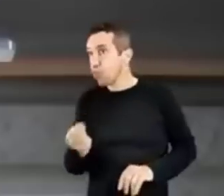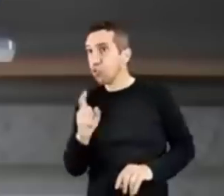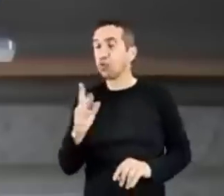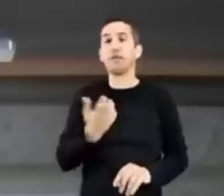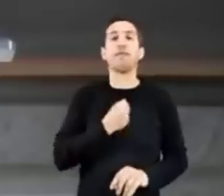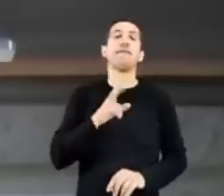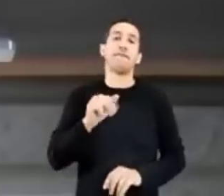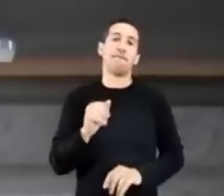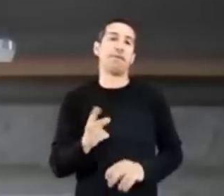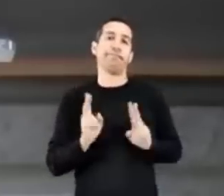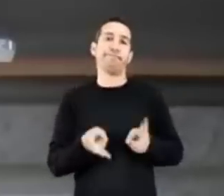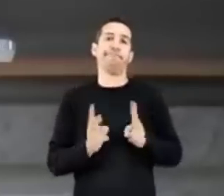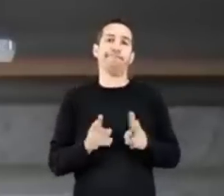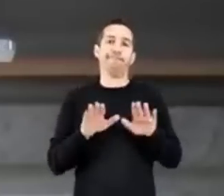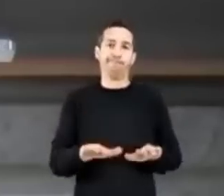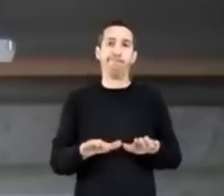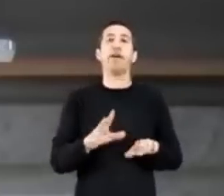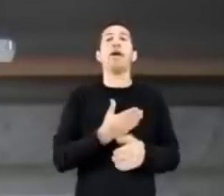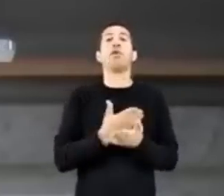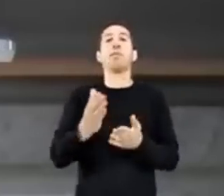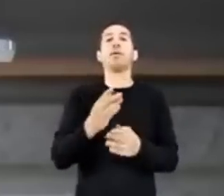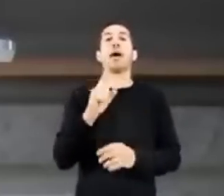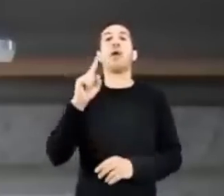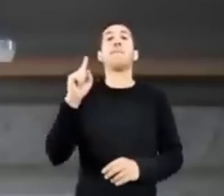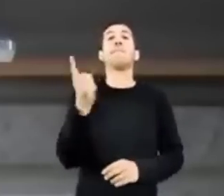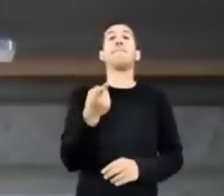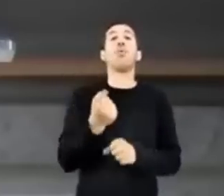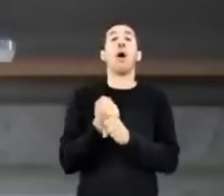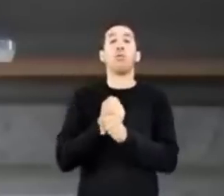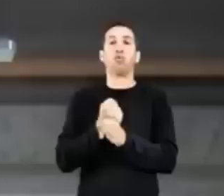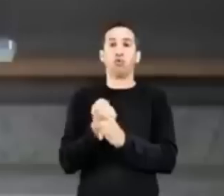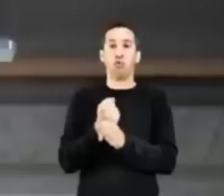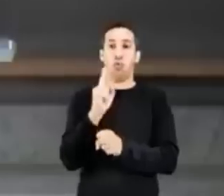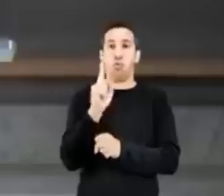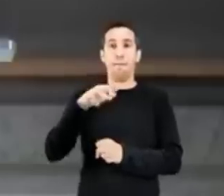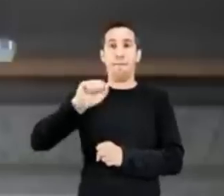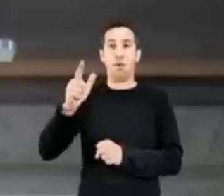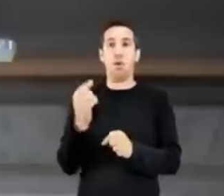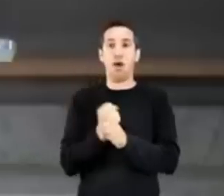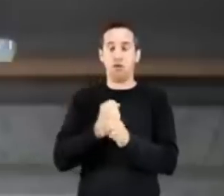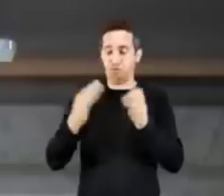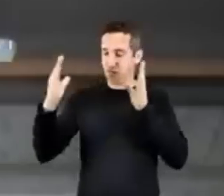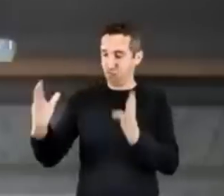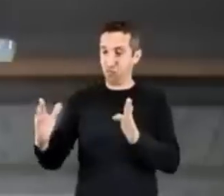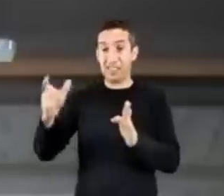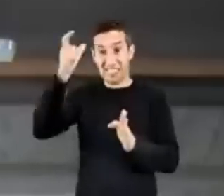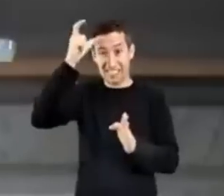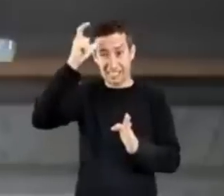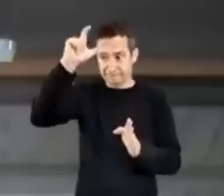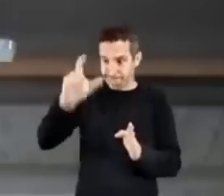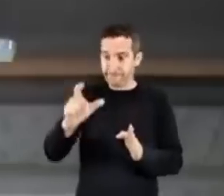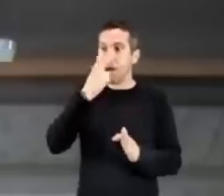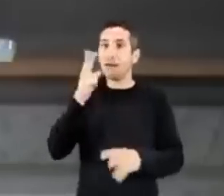dia vai começar um Milênio Apocalipse 20 e ao começar um Milênio o diabo ficará preso Mil Anos aqui na terra